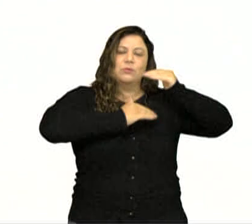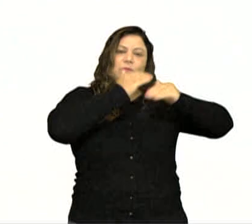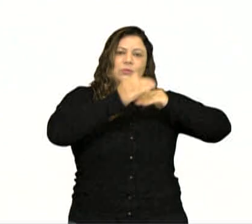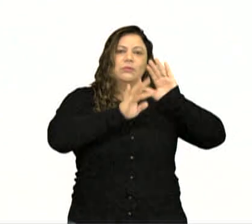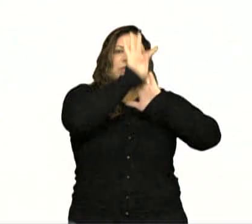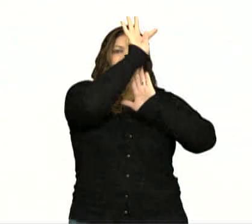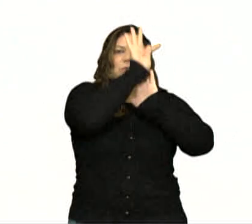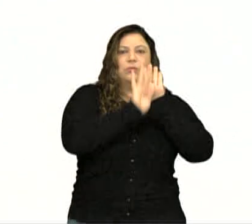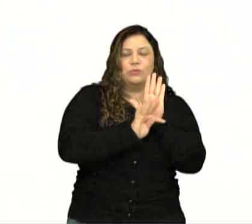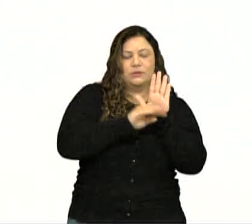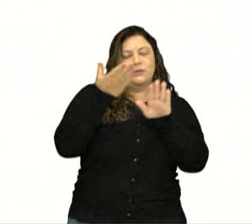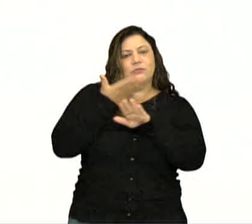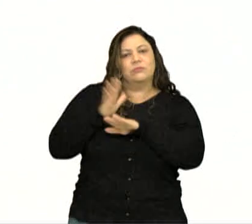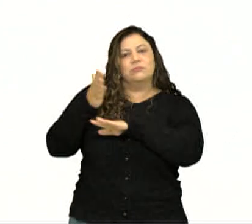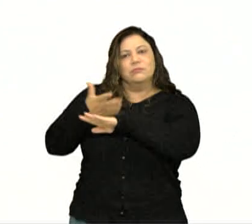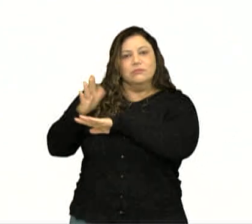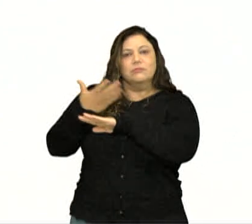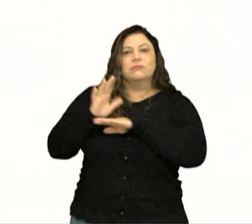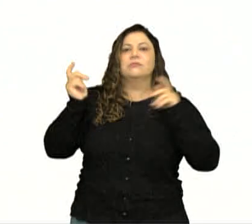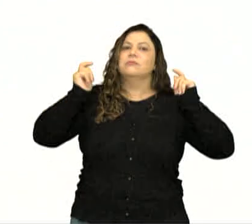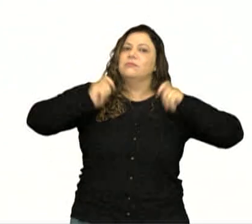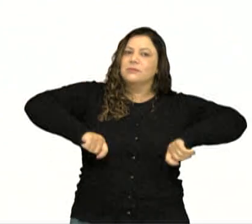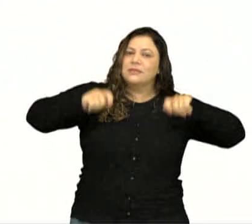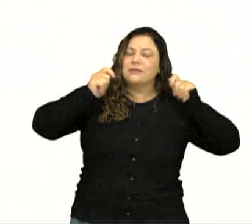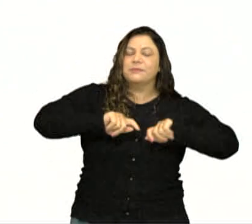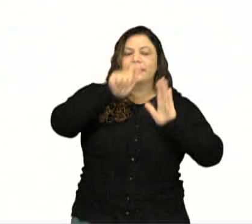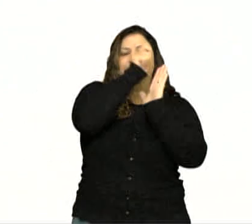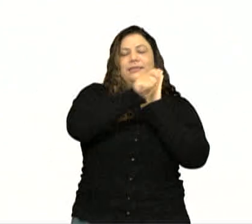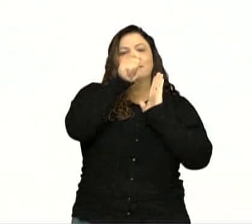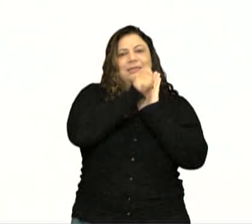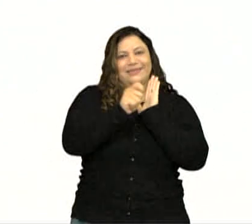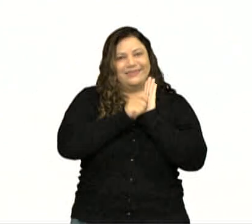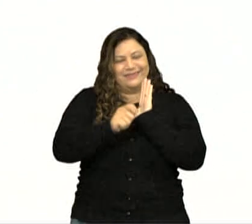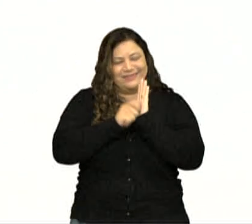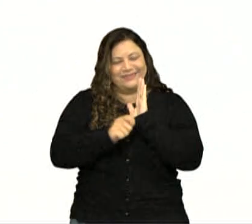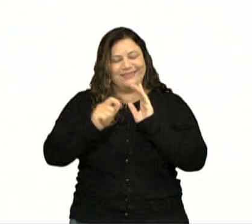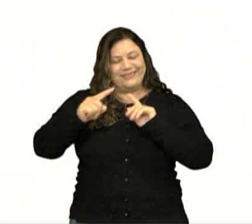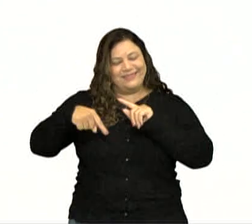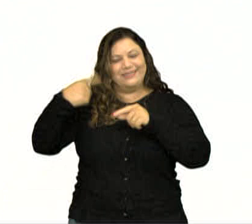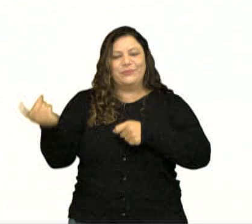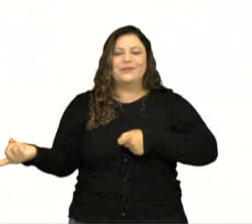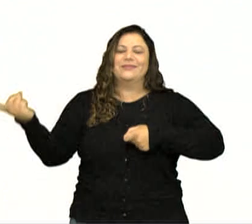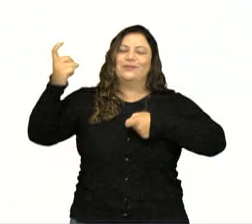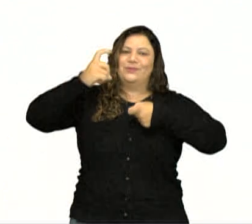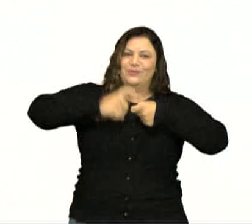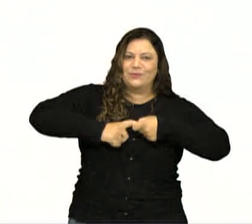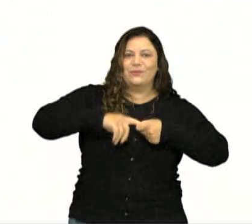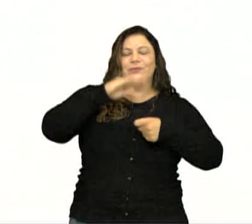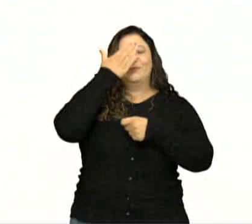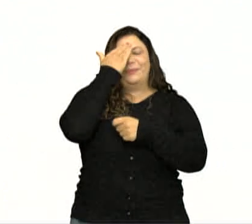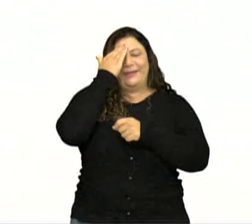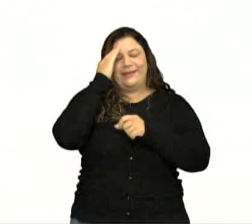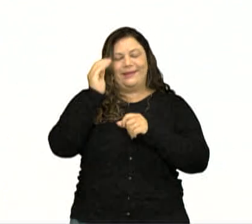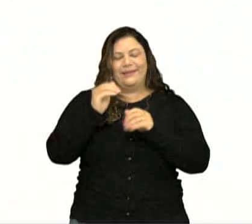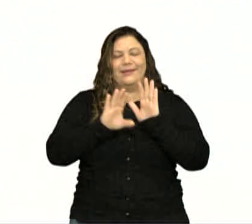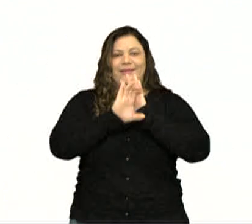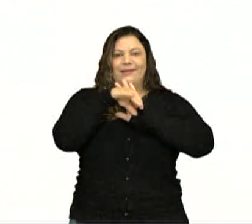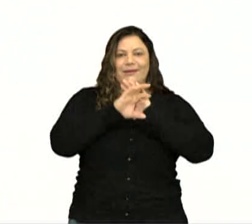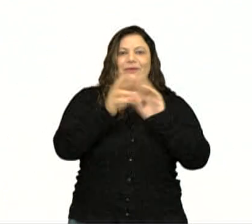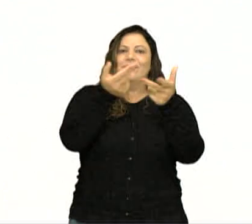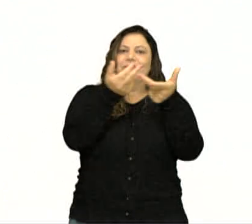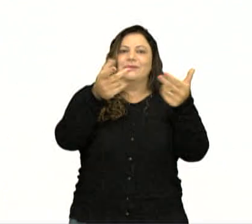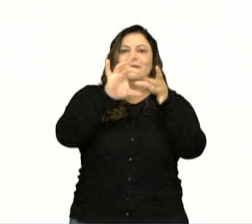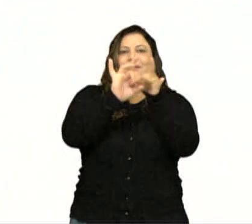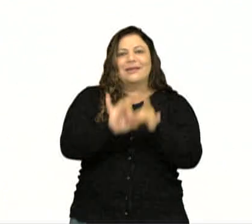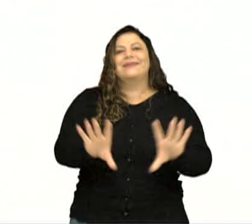textinho para treinar a habilidade da escrita, né? E daqui a pouco a gente volta para entender então a concepção de